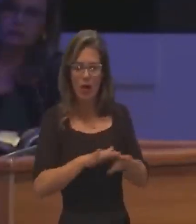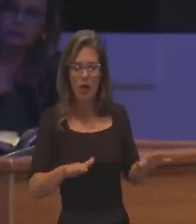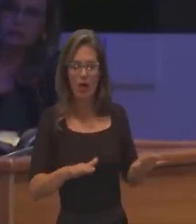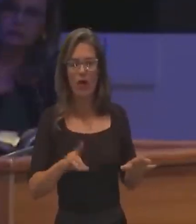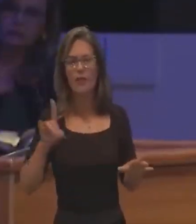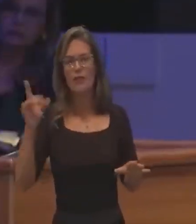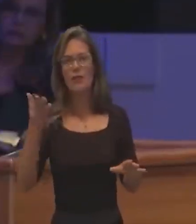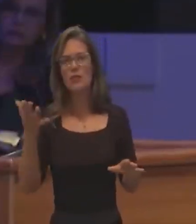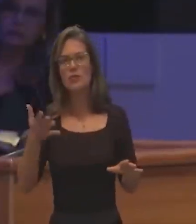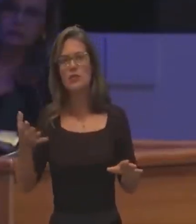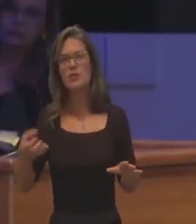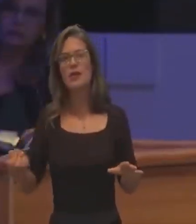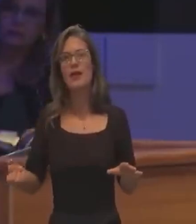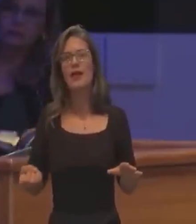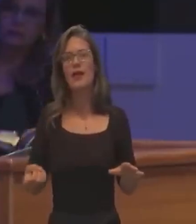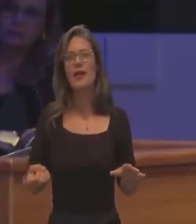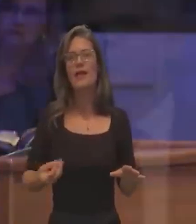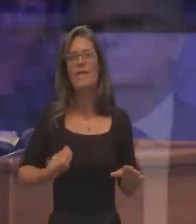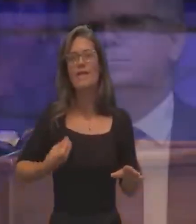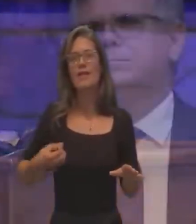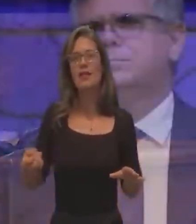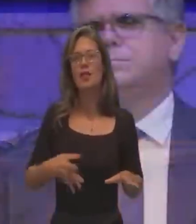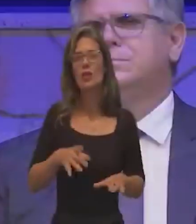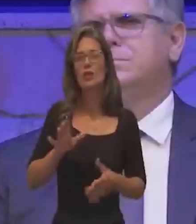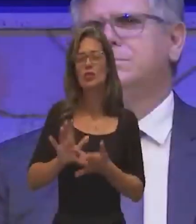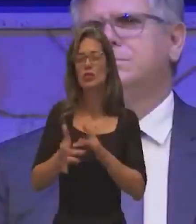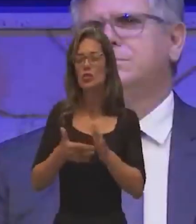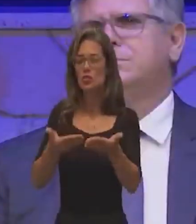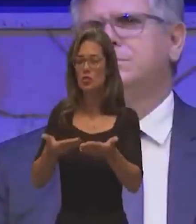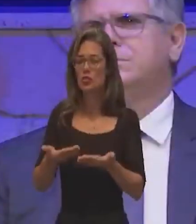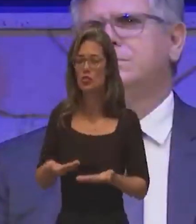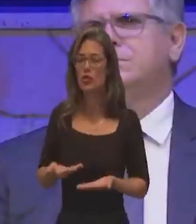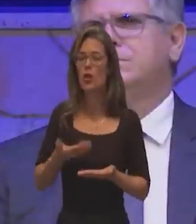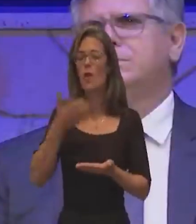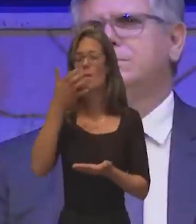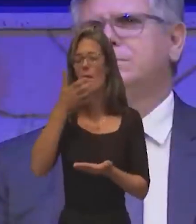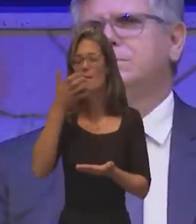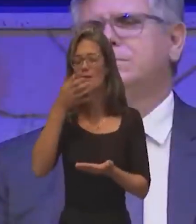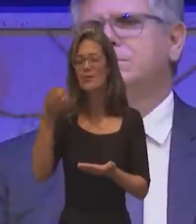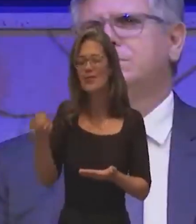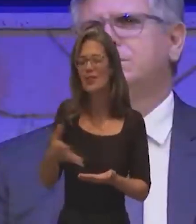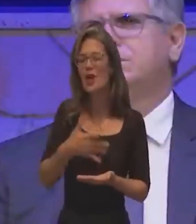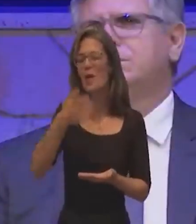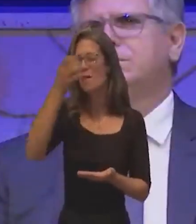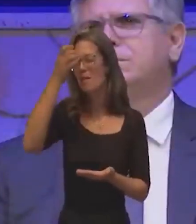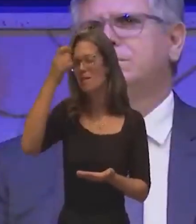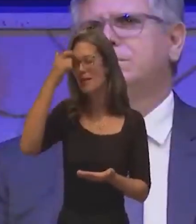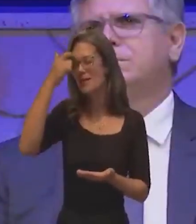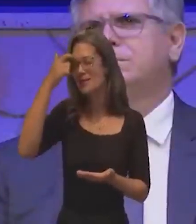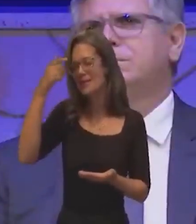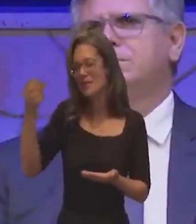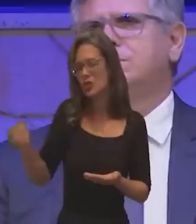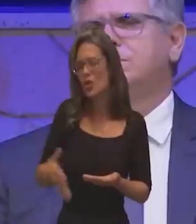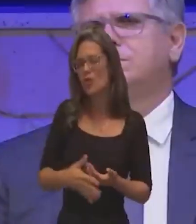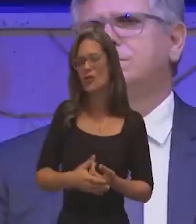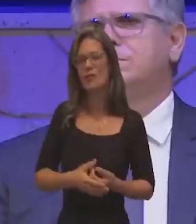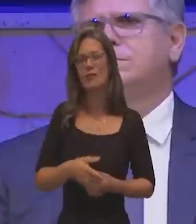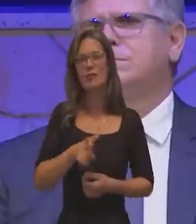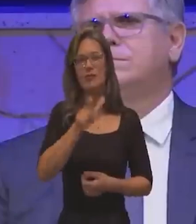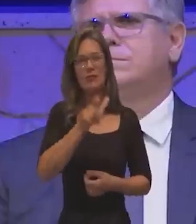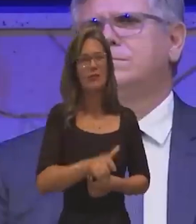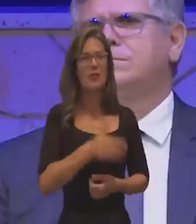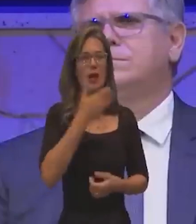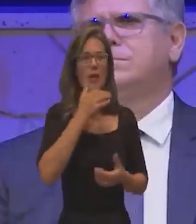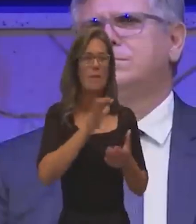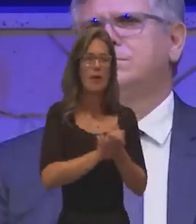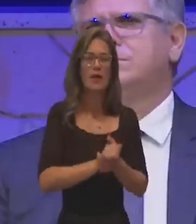algo novo nessa noite, meus irmãos. O Senhor te convida a um cântico novo, a um novo pensamento, a você, marido, uma nova postura